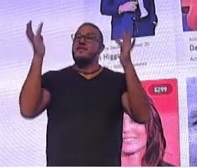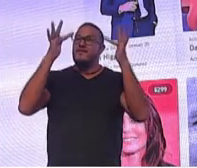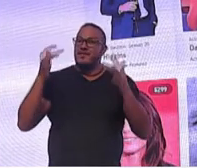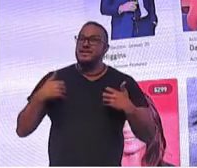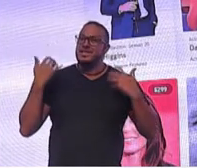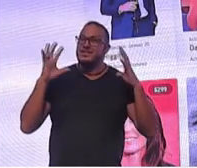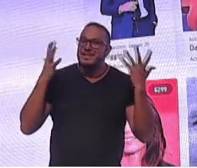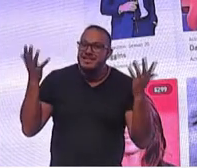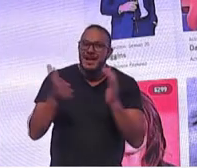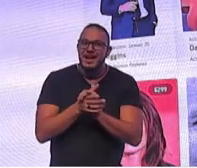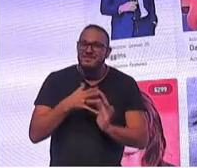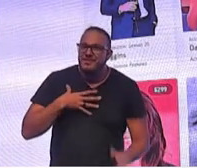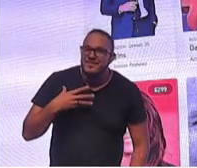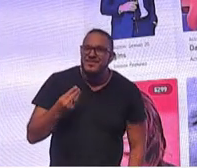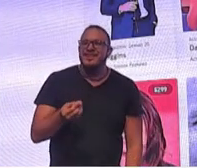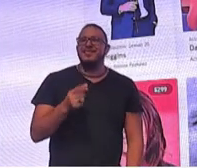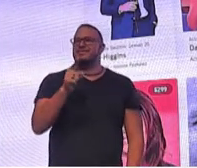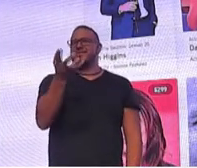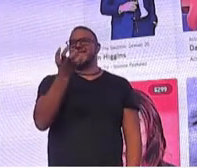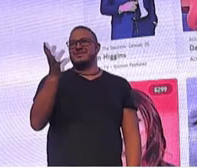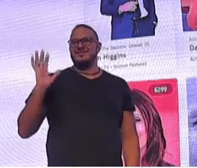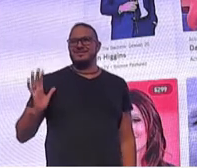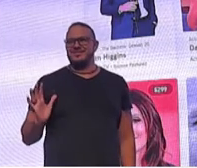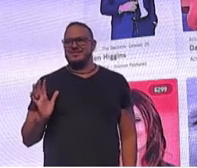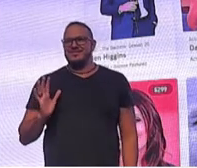meu filho e tal. Para quem você quiser.